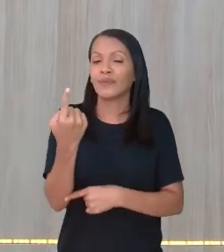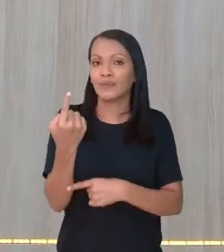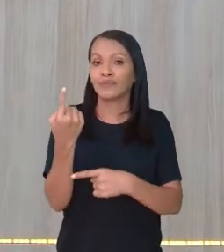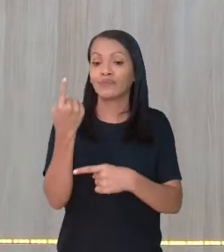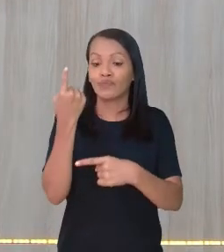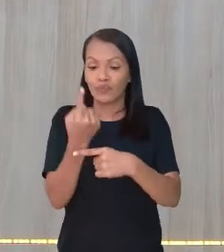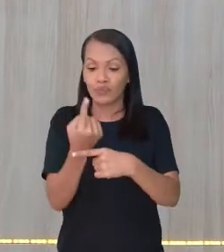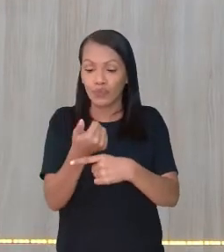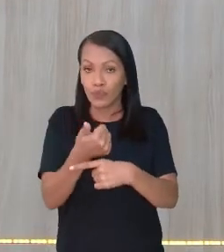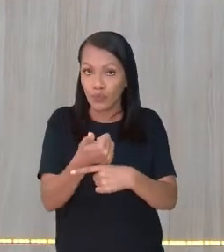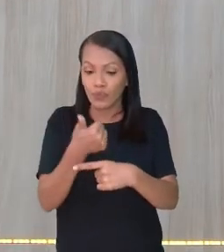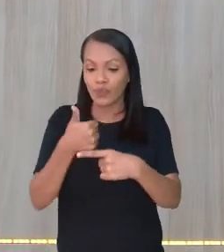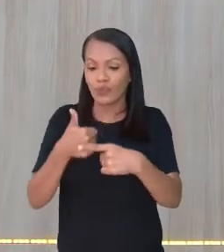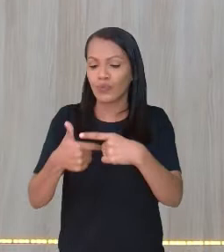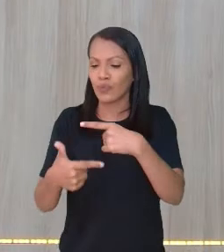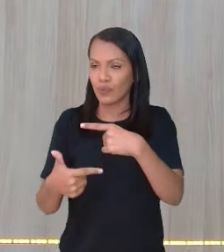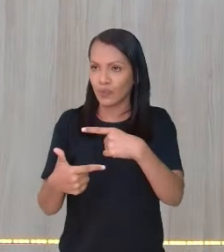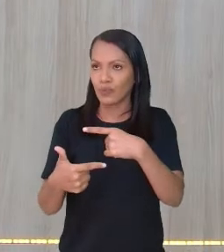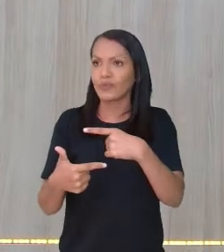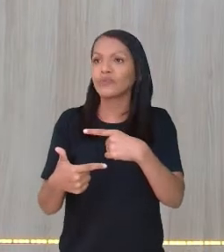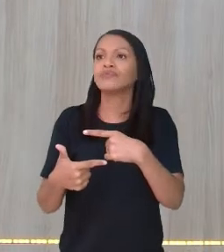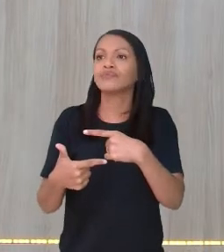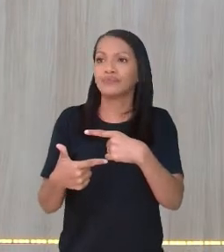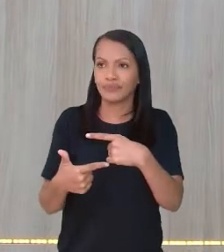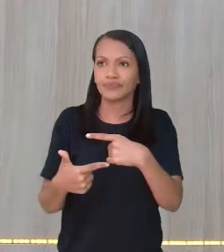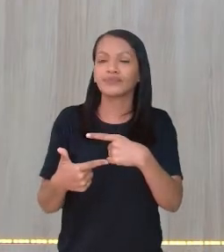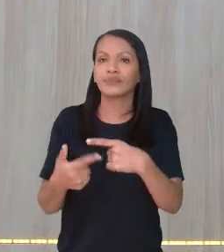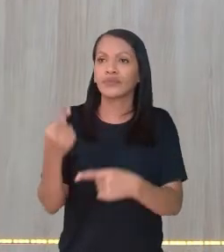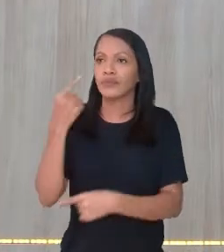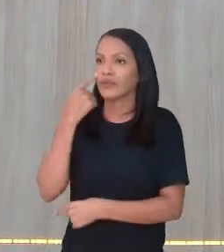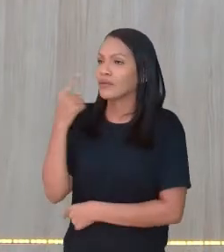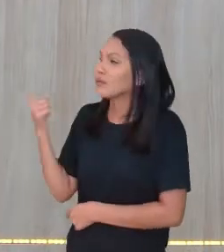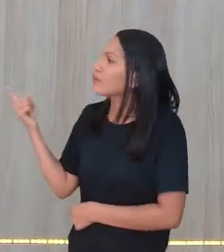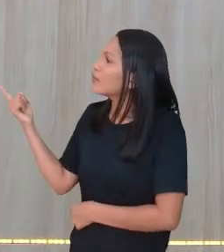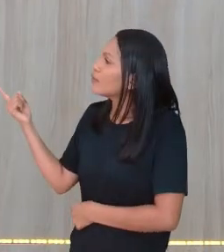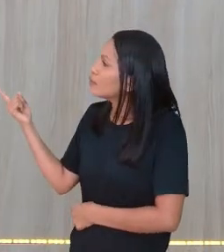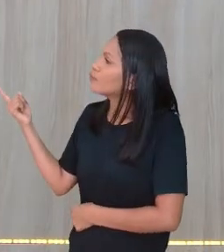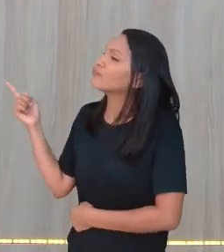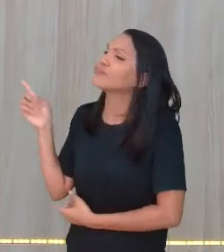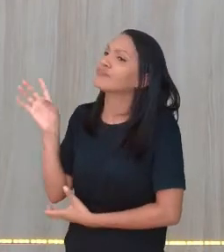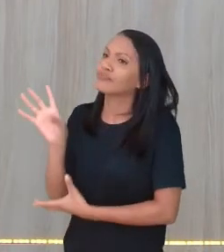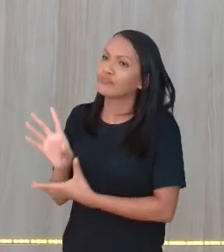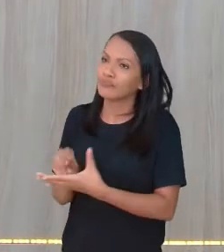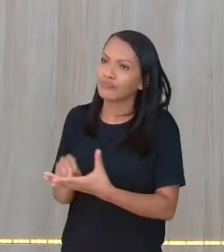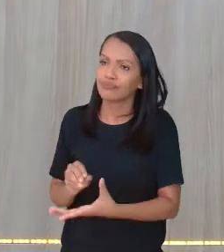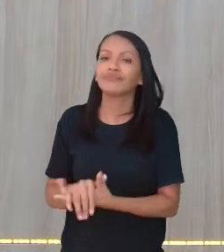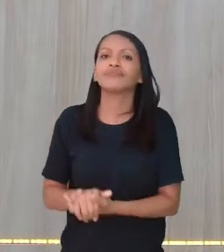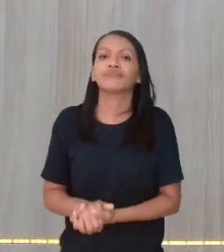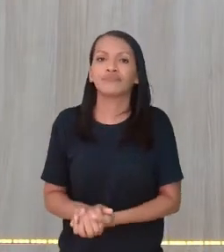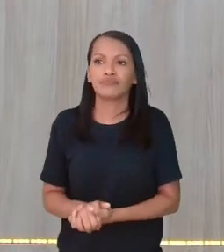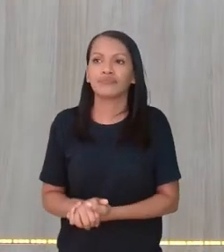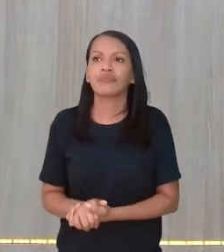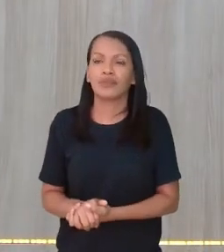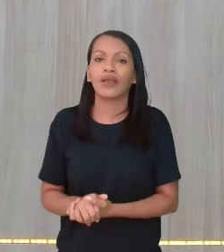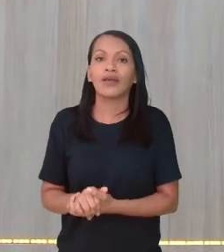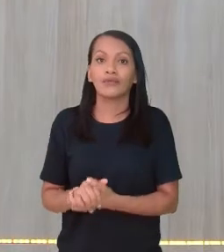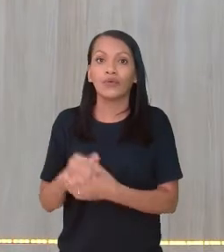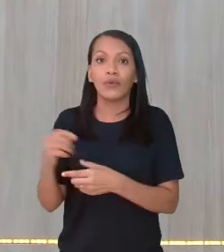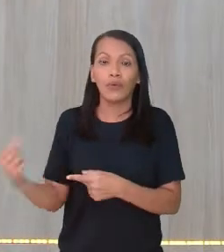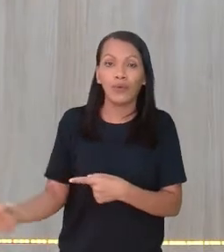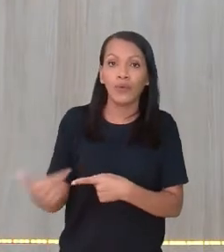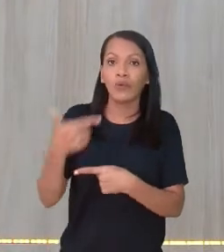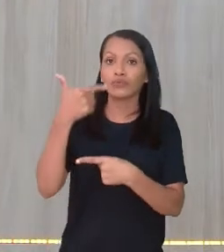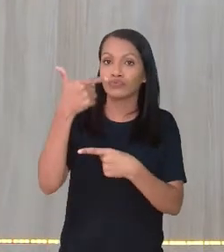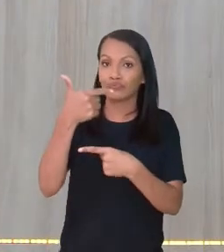vamos multiplicar pelo inverso do segundo valor, certo? Foi o primeiro caso. Inverte a fração.